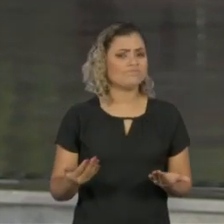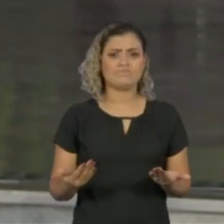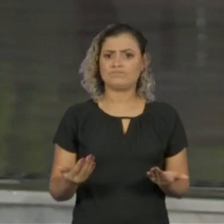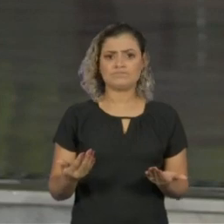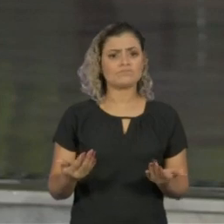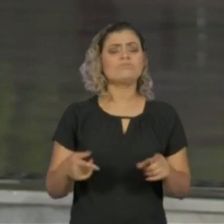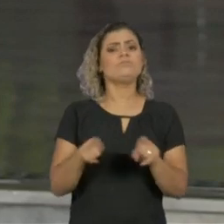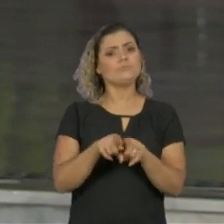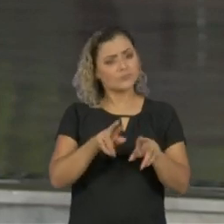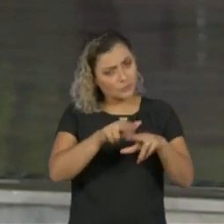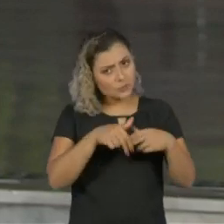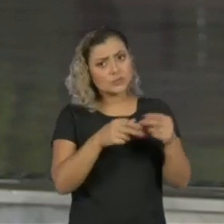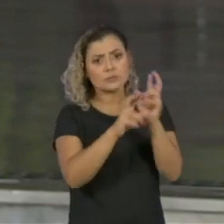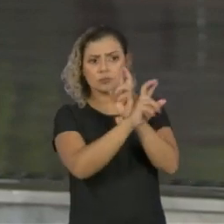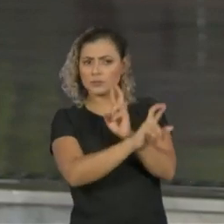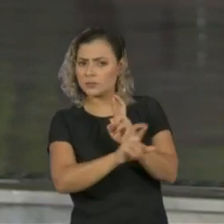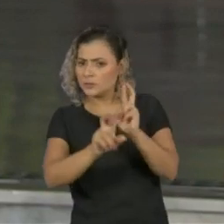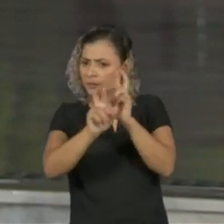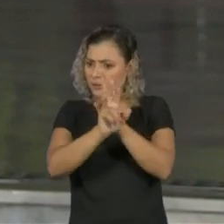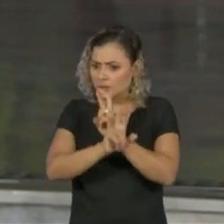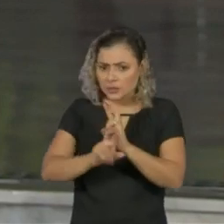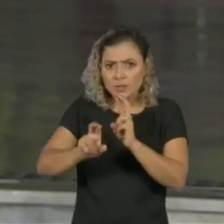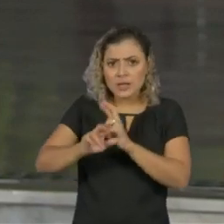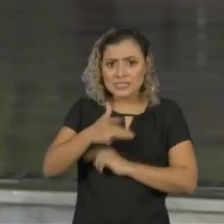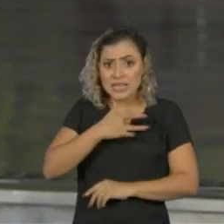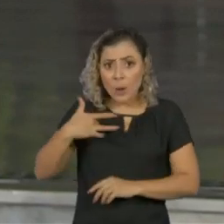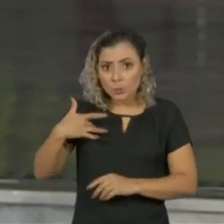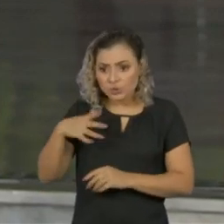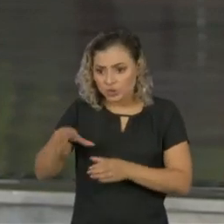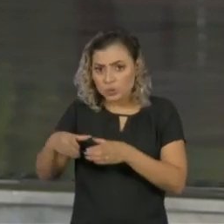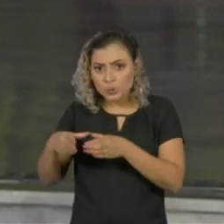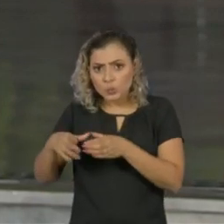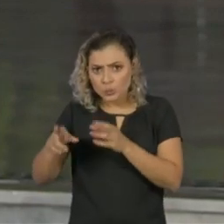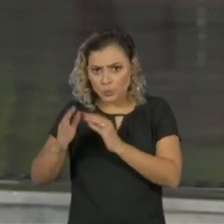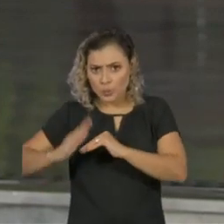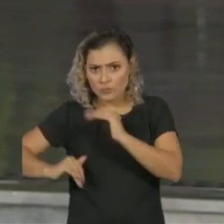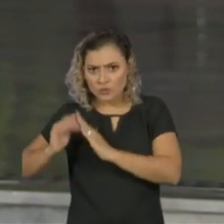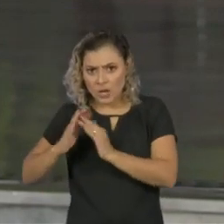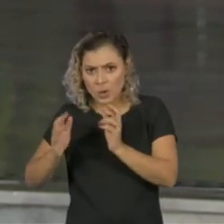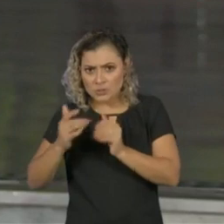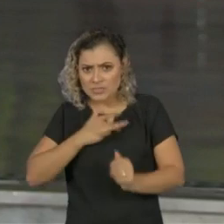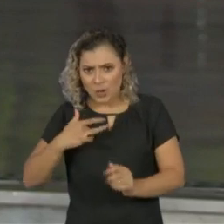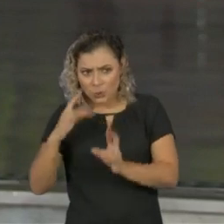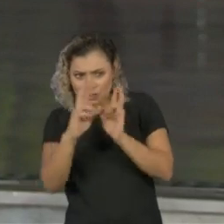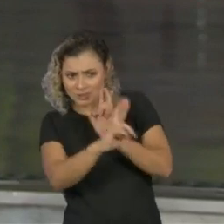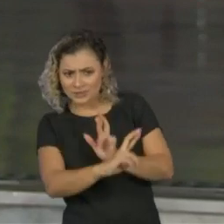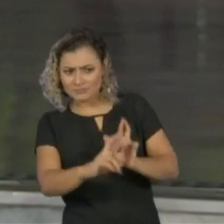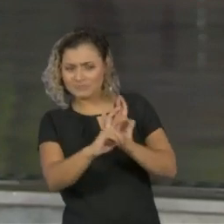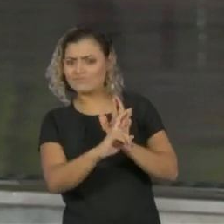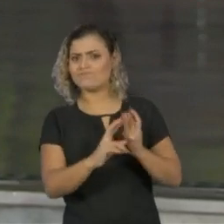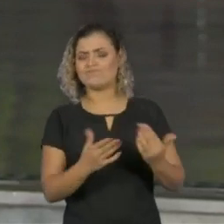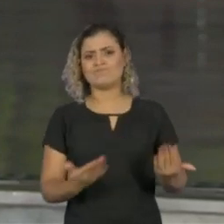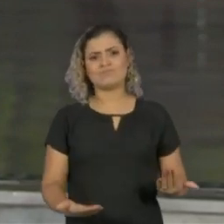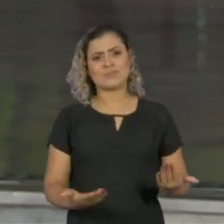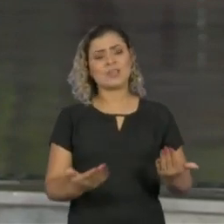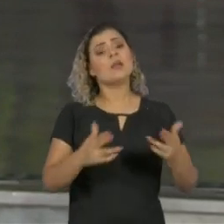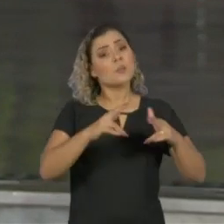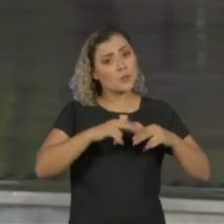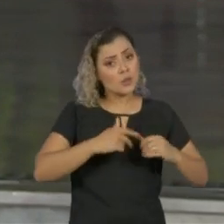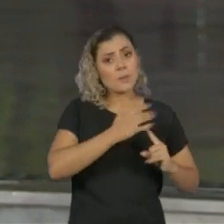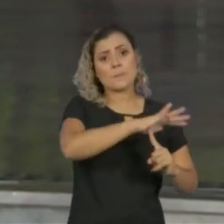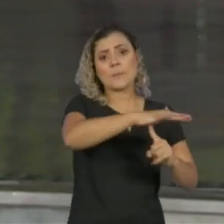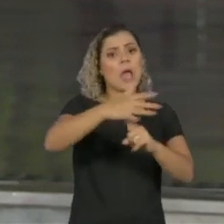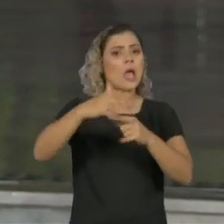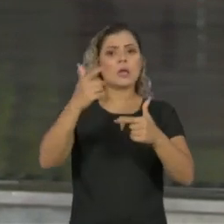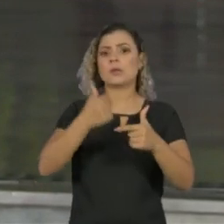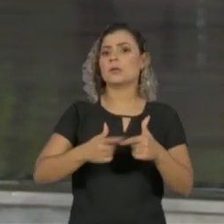vigilância sanitária, que inicialmente era contrária ao fechamento dos parques, por serem ao ar livre, por terem